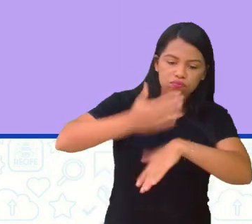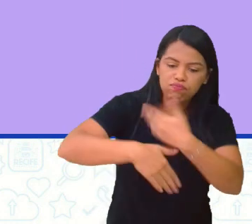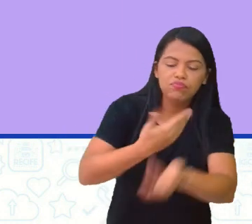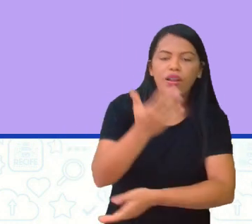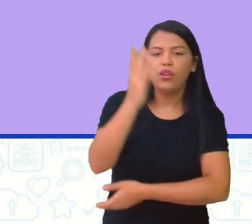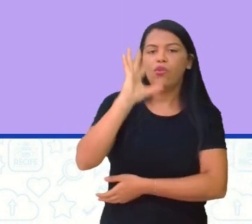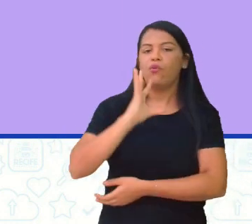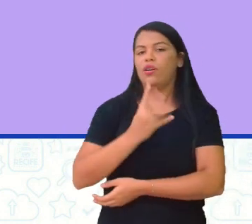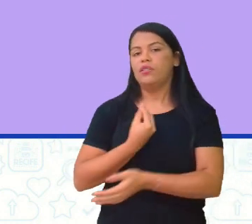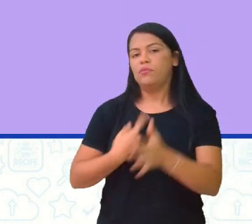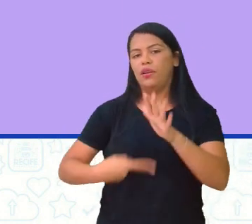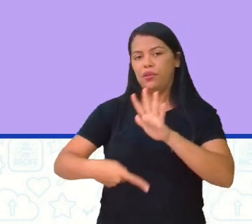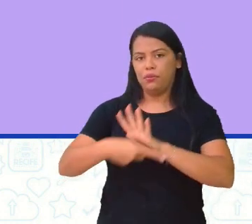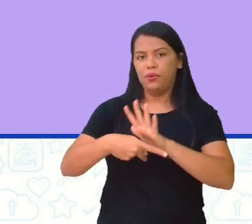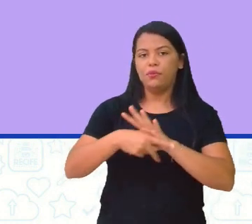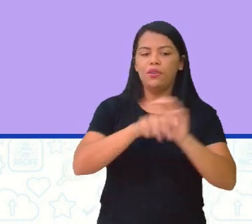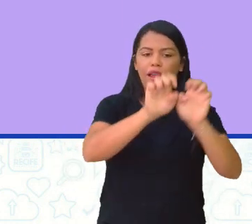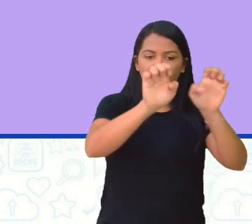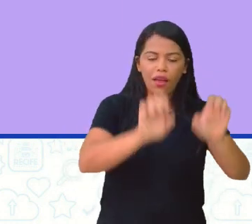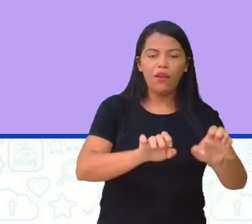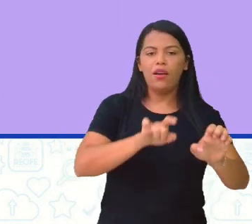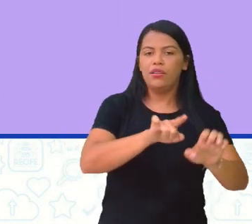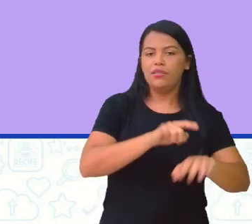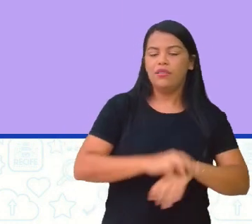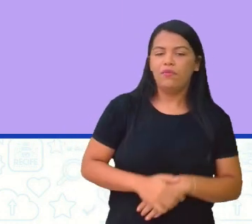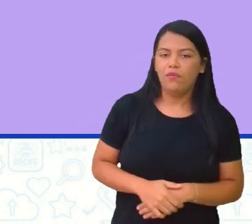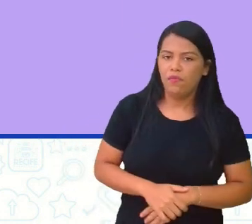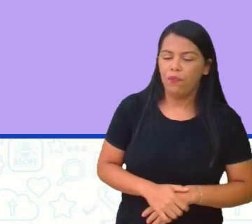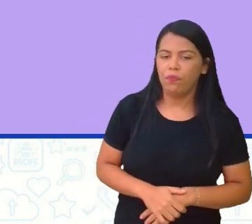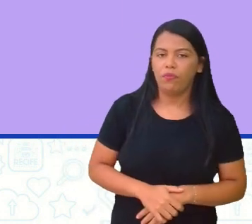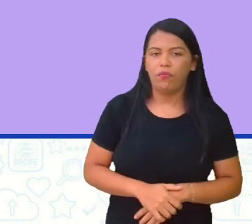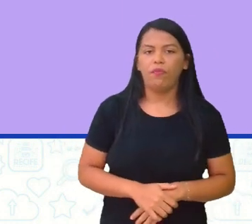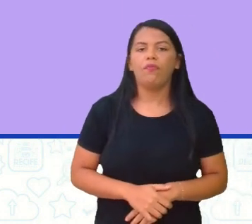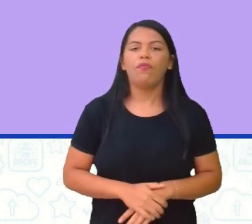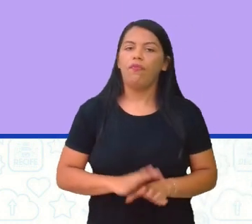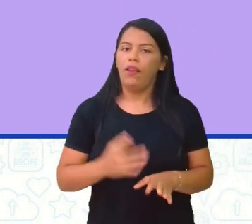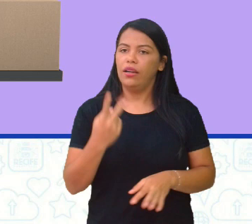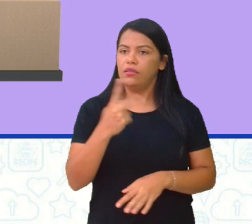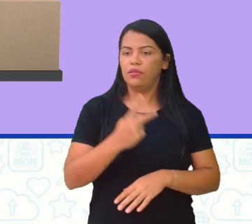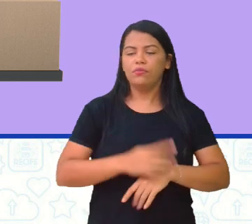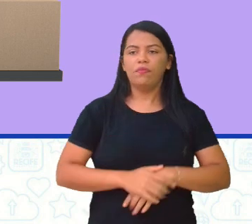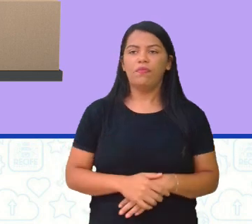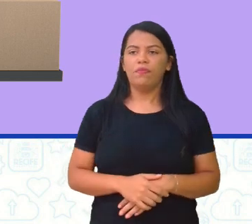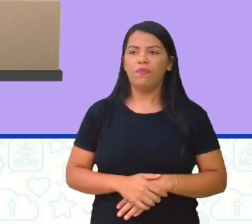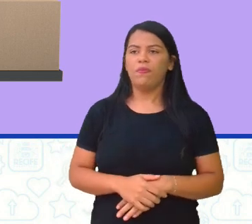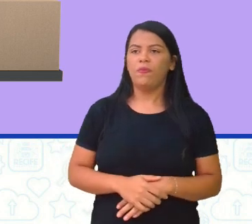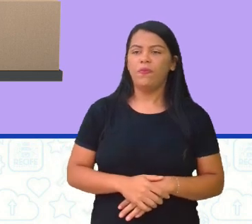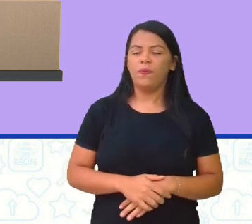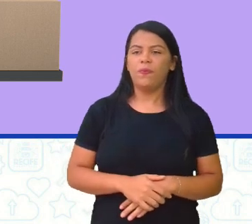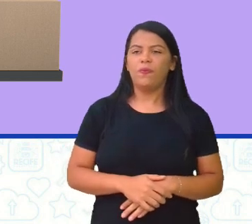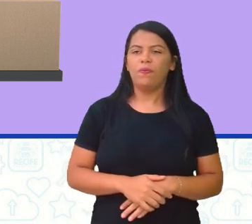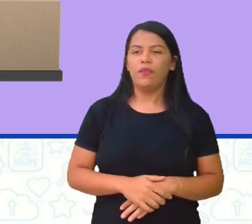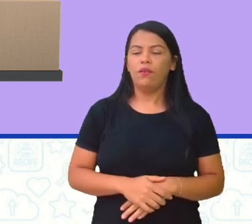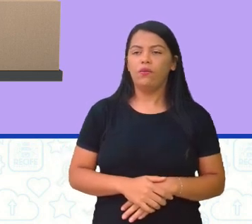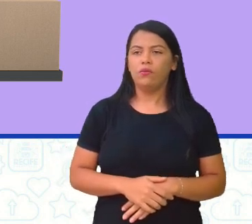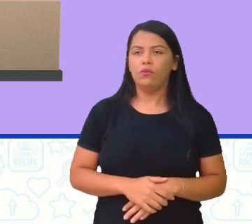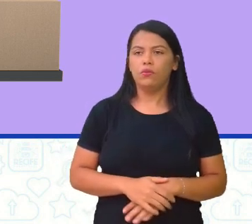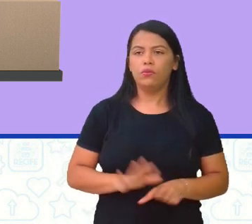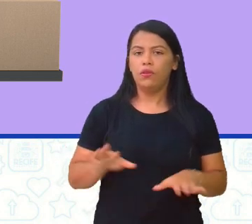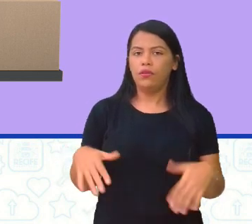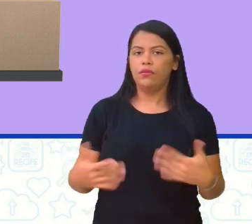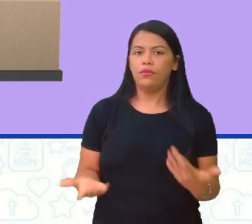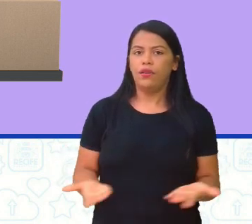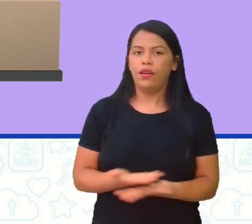apropriando, né? Daquele conhecimento fica seu e ninguém tira. Bom, e aqui?